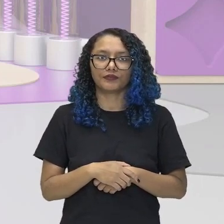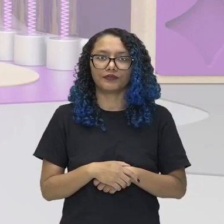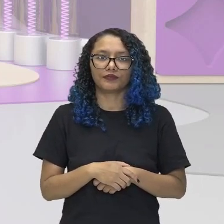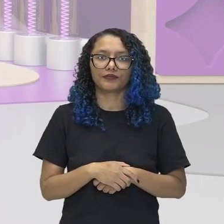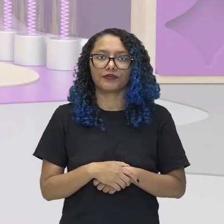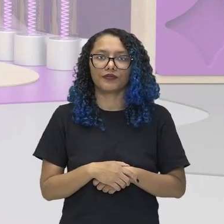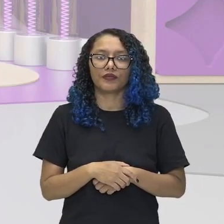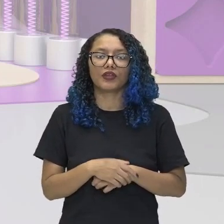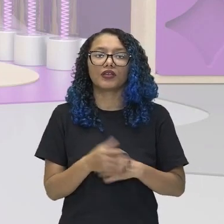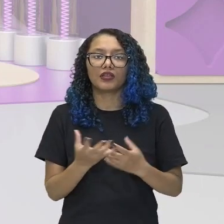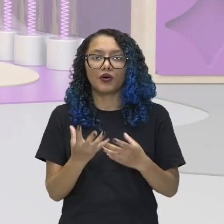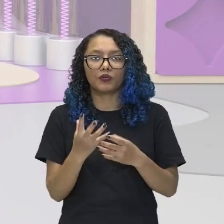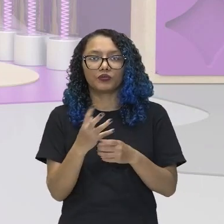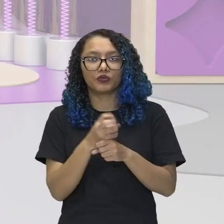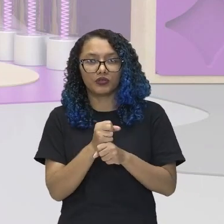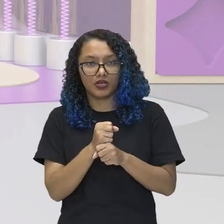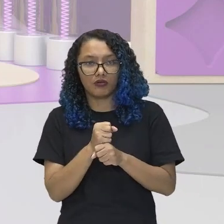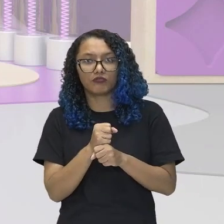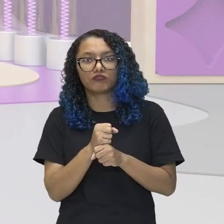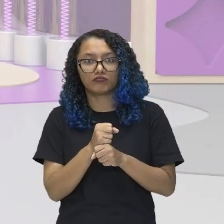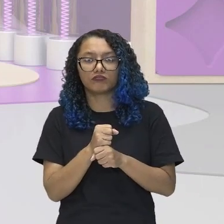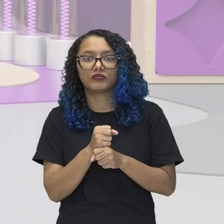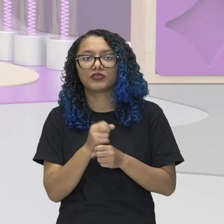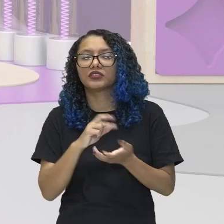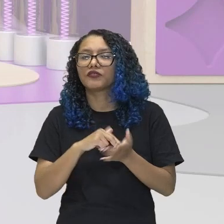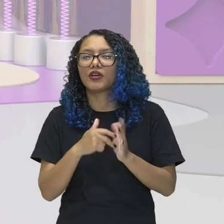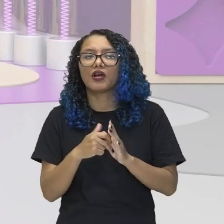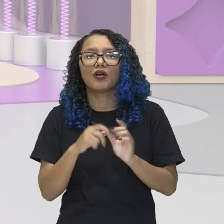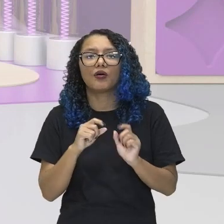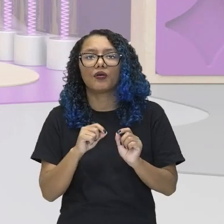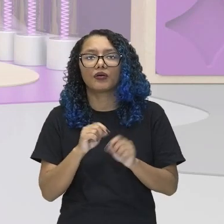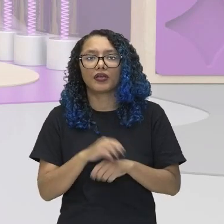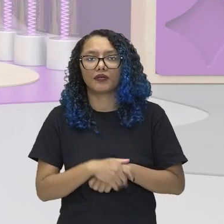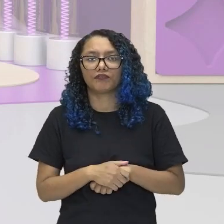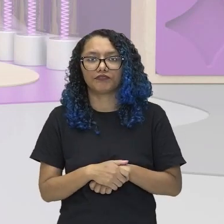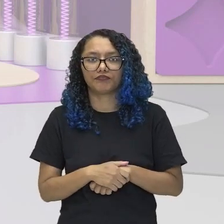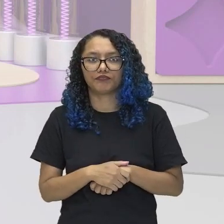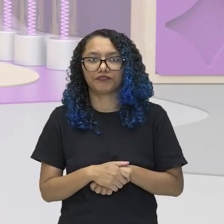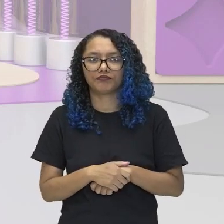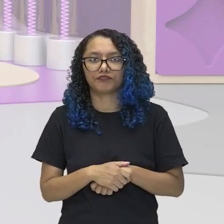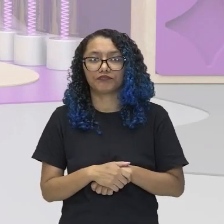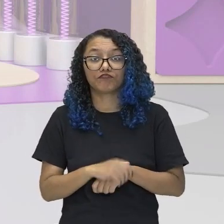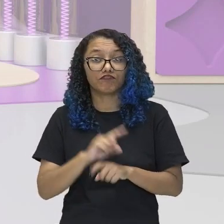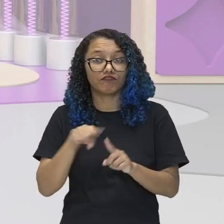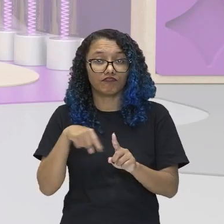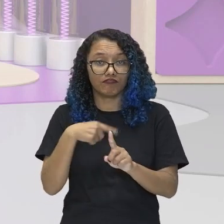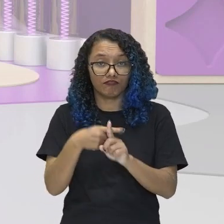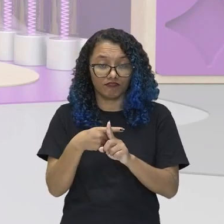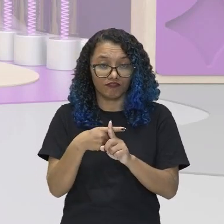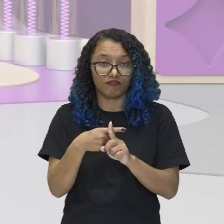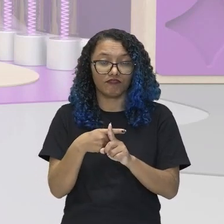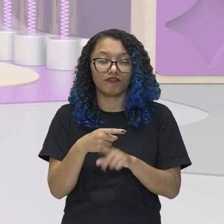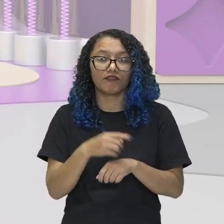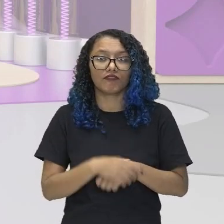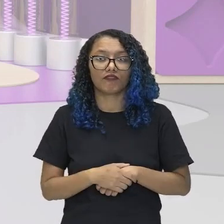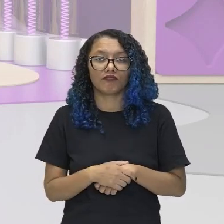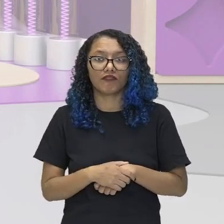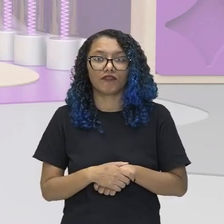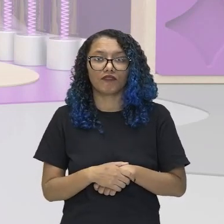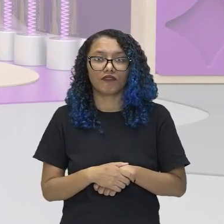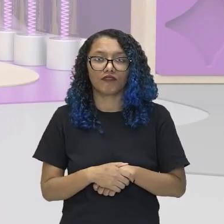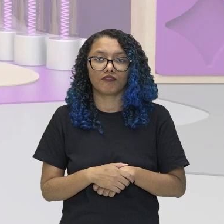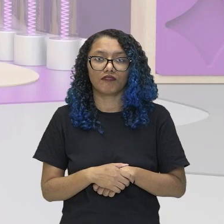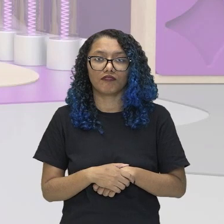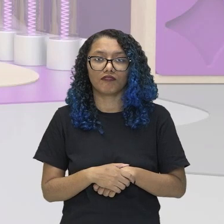adição de uma variável mais outra variável é igual àquela quantidade. Olha, num total de